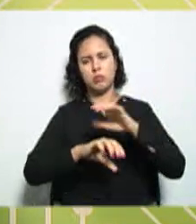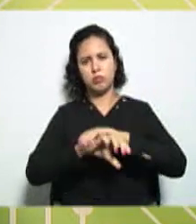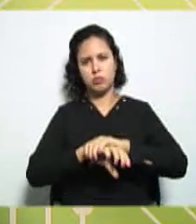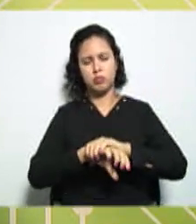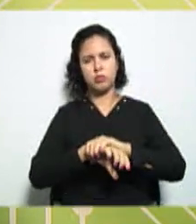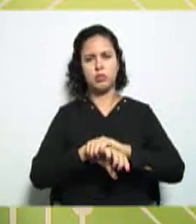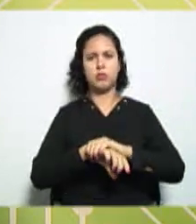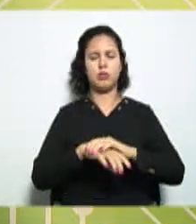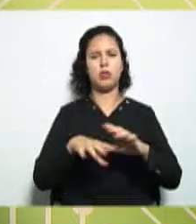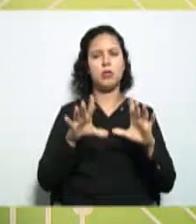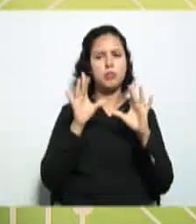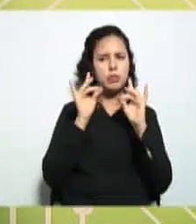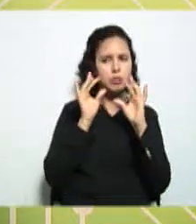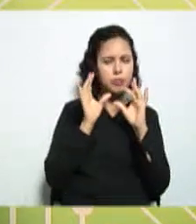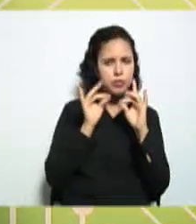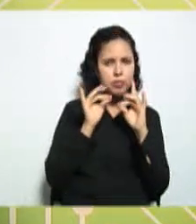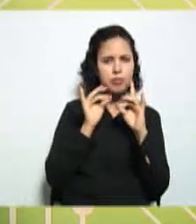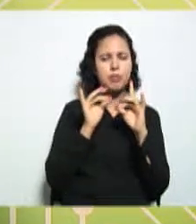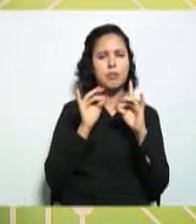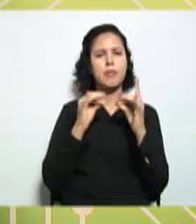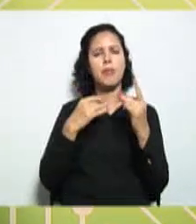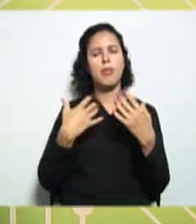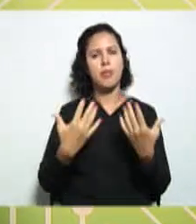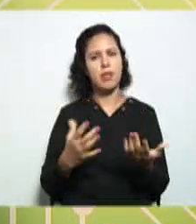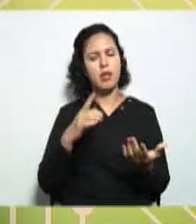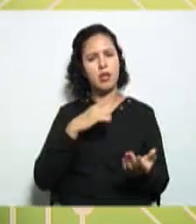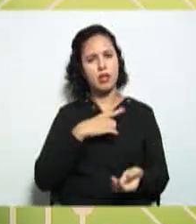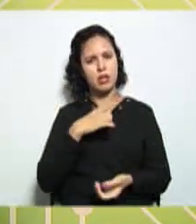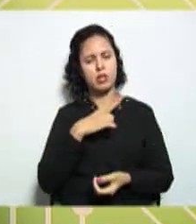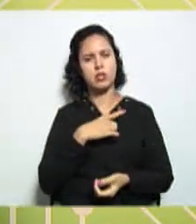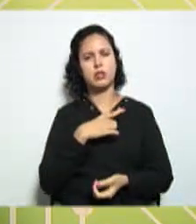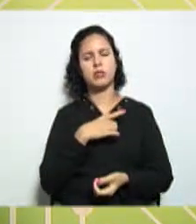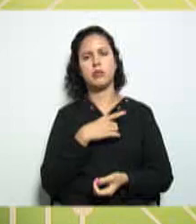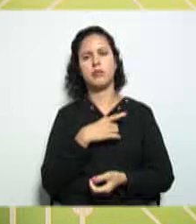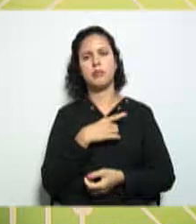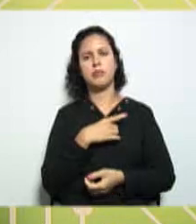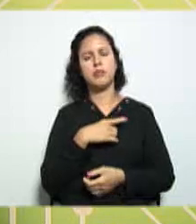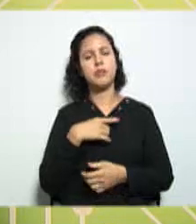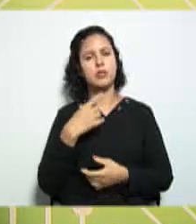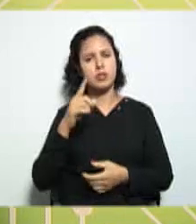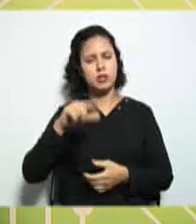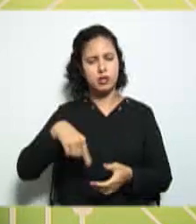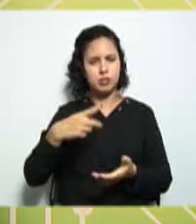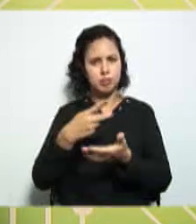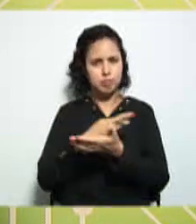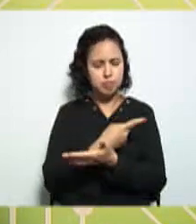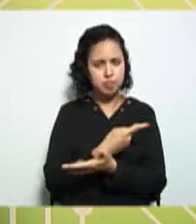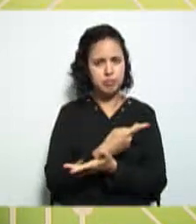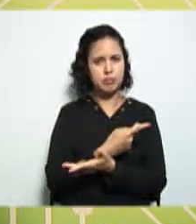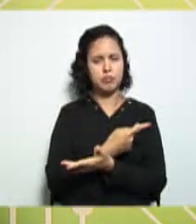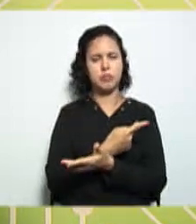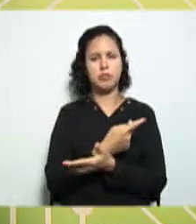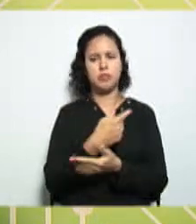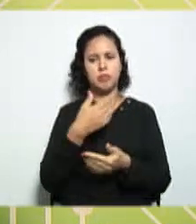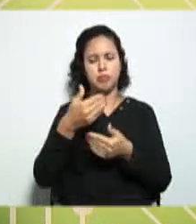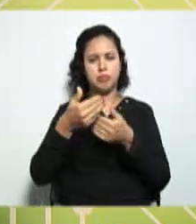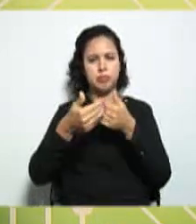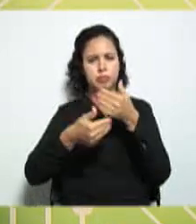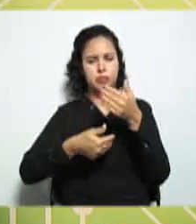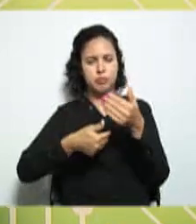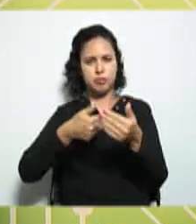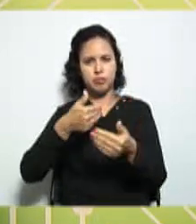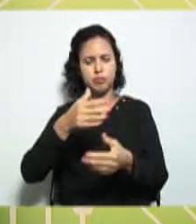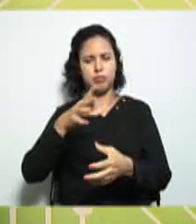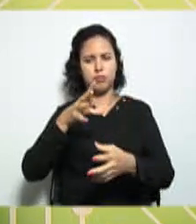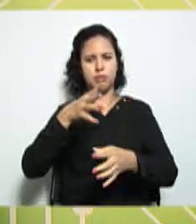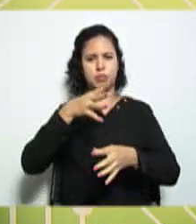do paladar. Então são fatos e fenômenos que você vai